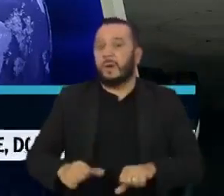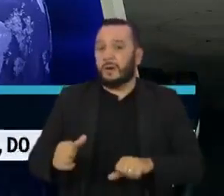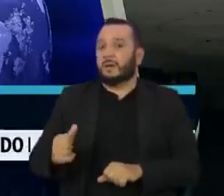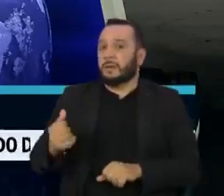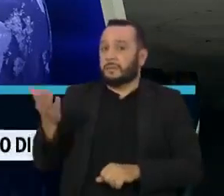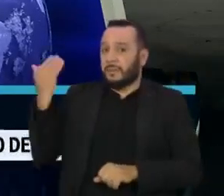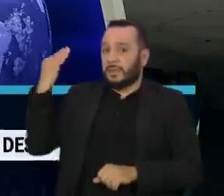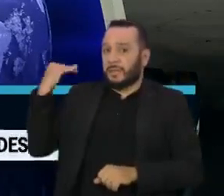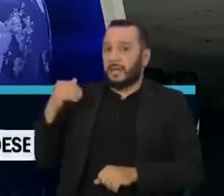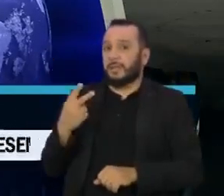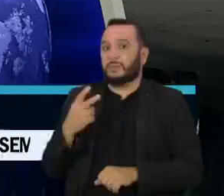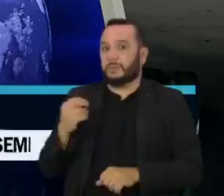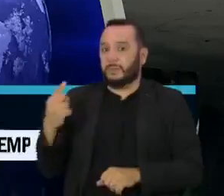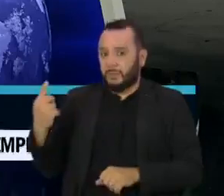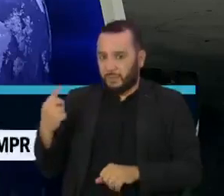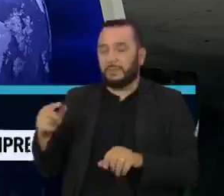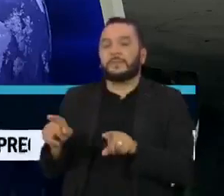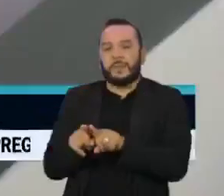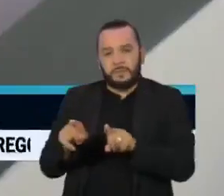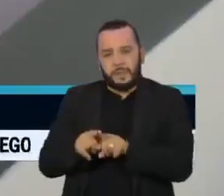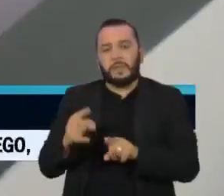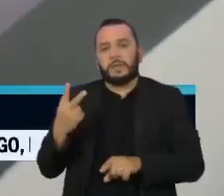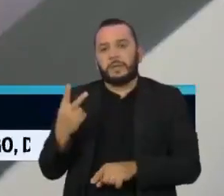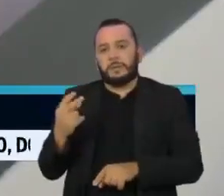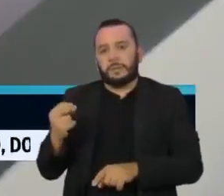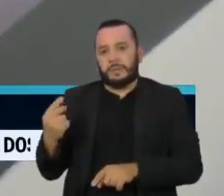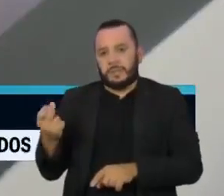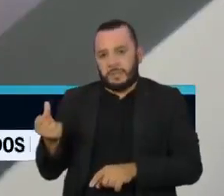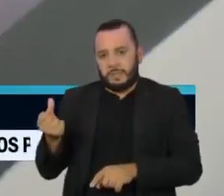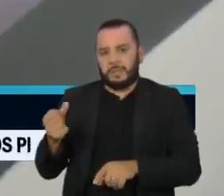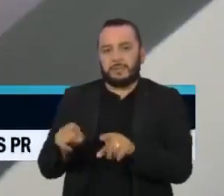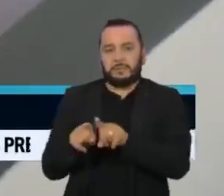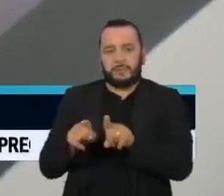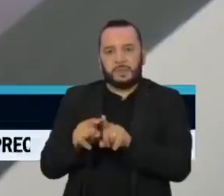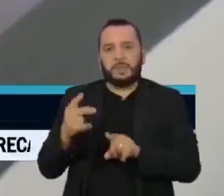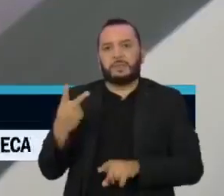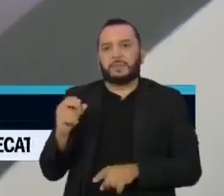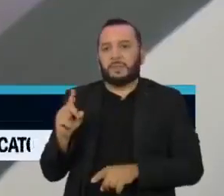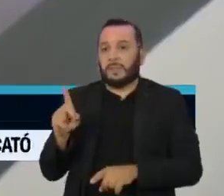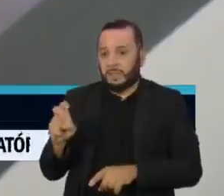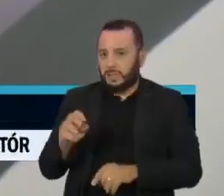2014, 2016 e 2015. É realmente uma situação bastante grave.